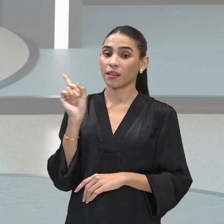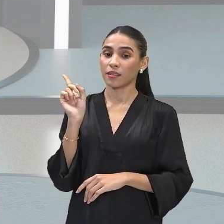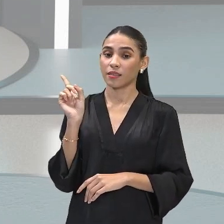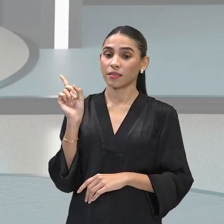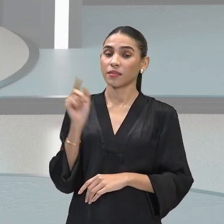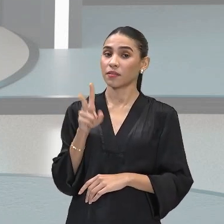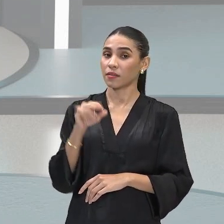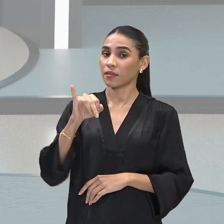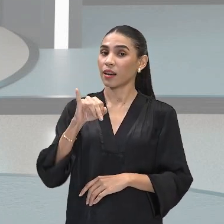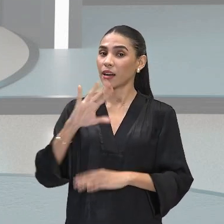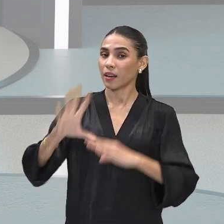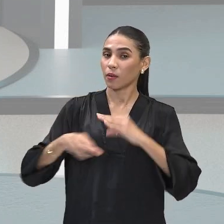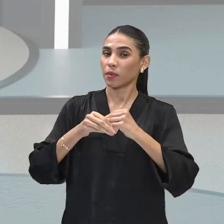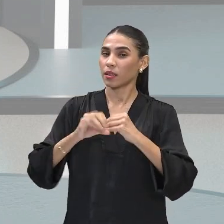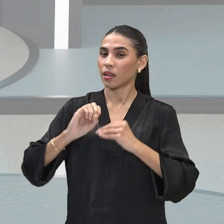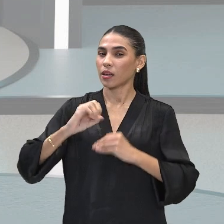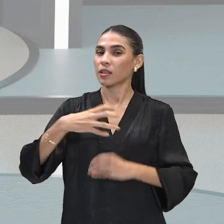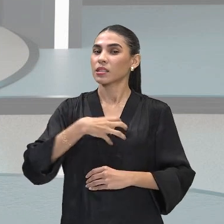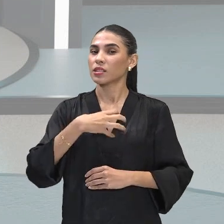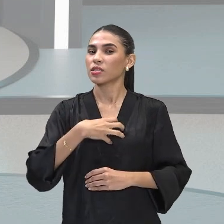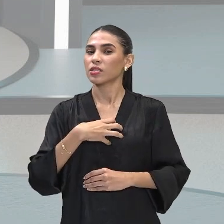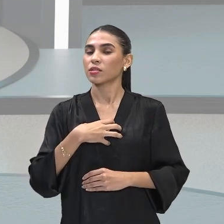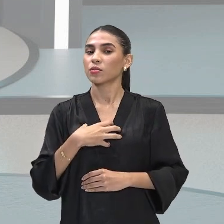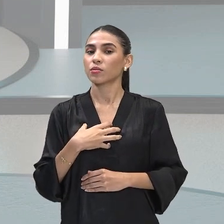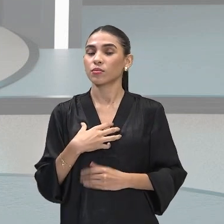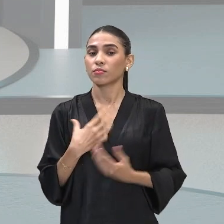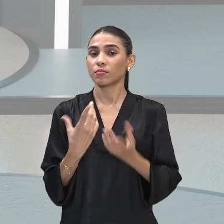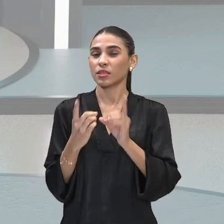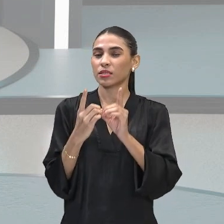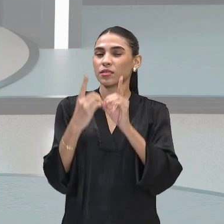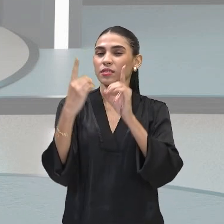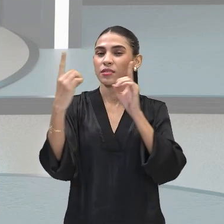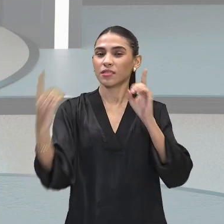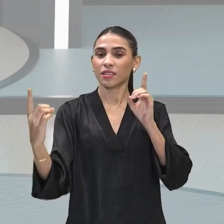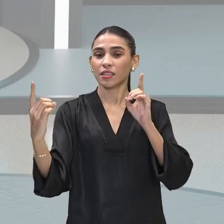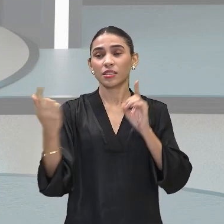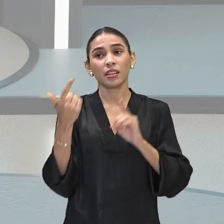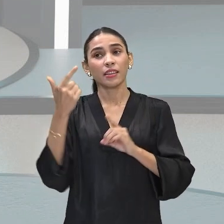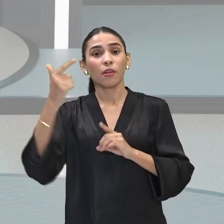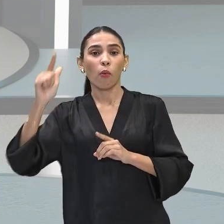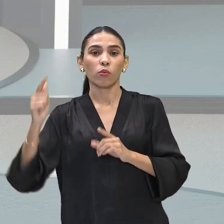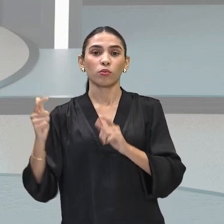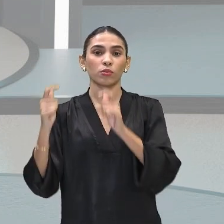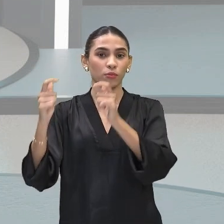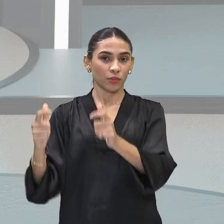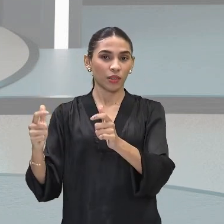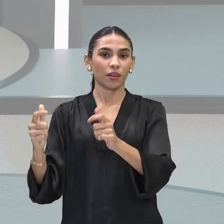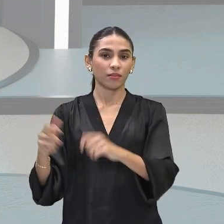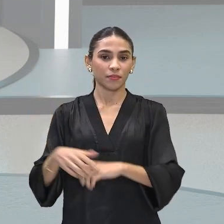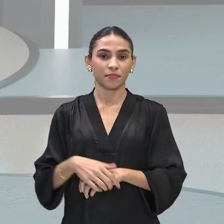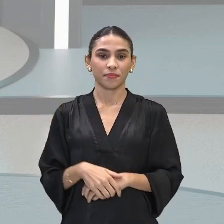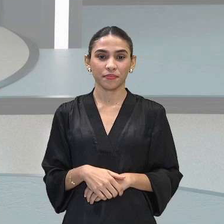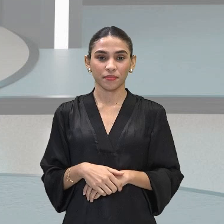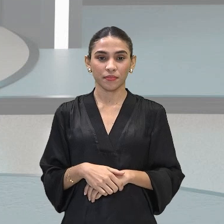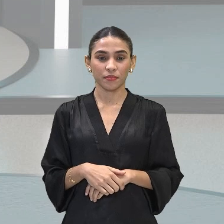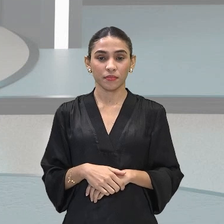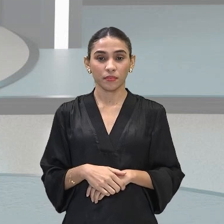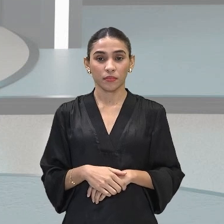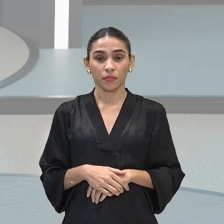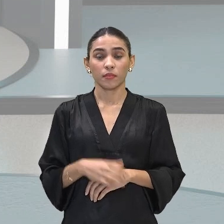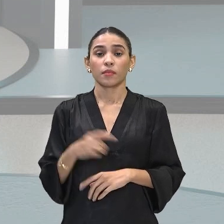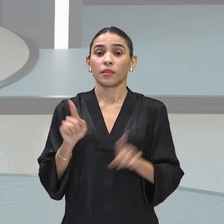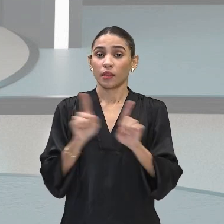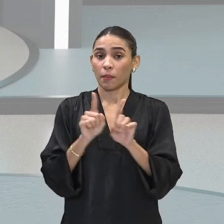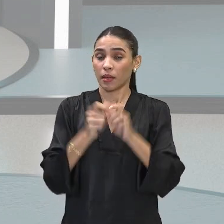vai completar ou vai fazer sentido com algo que está distante lá na outra esquina do espaço. E quando